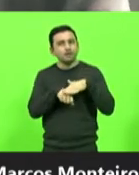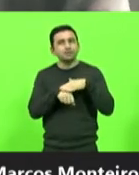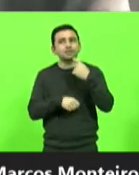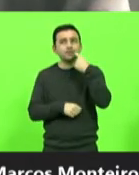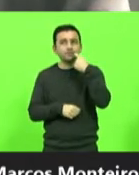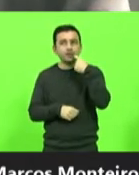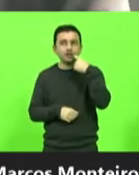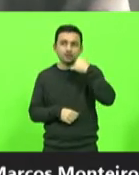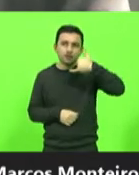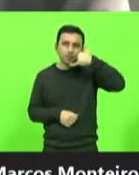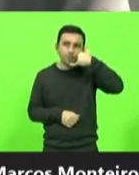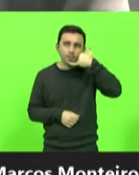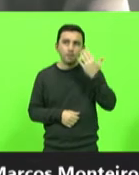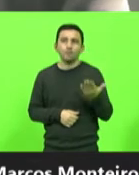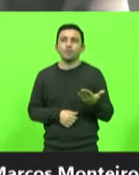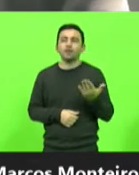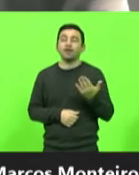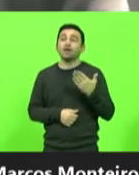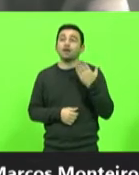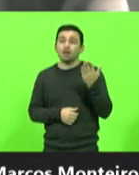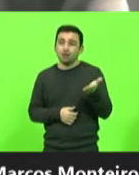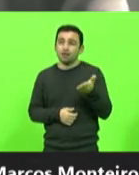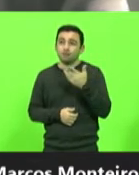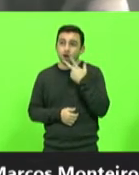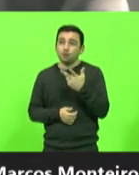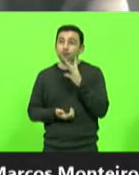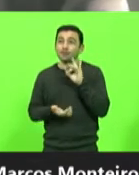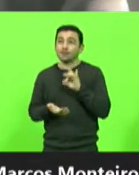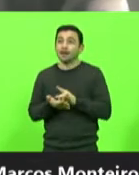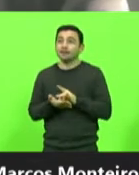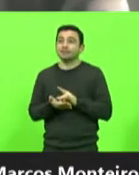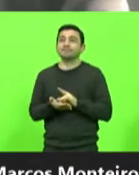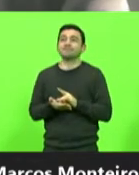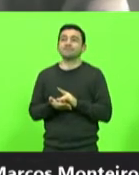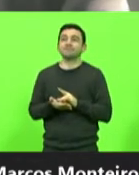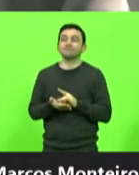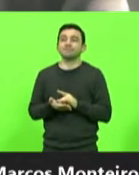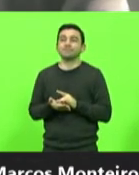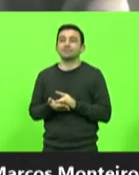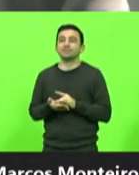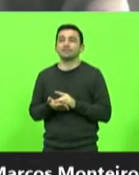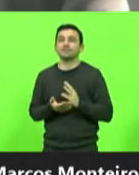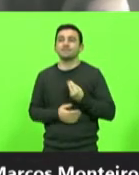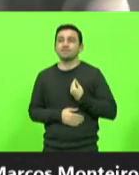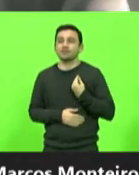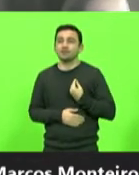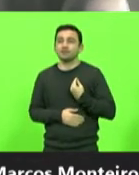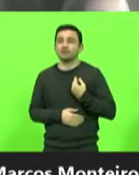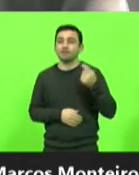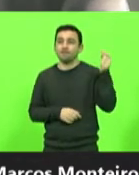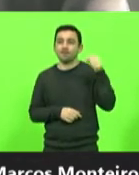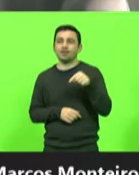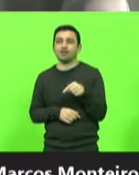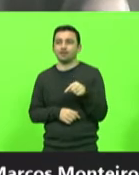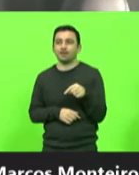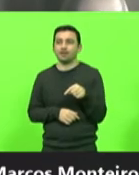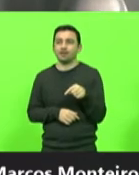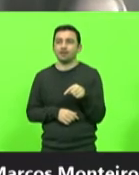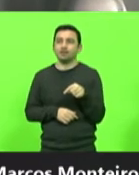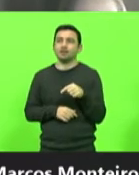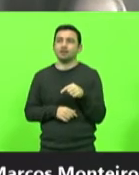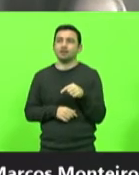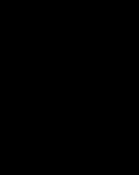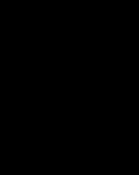né? Inclusive ele confirmou naquele momento a presença na audiência Nós fizemos